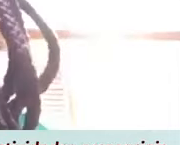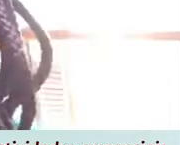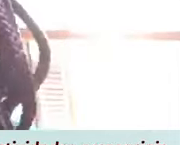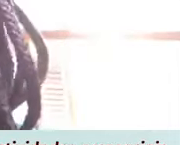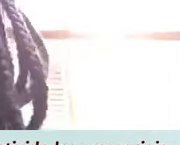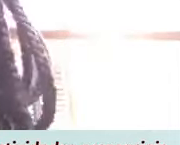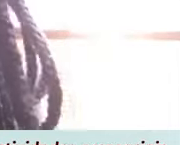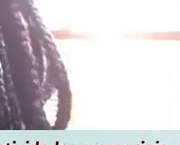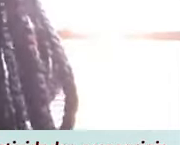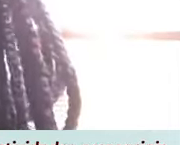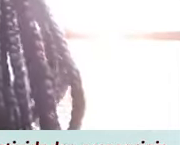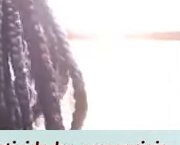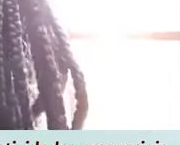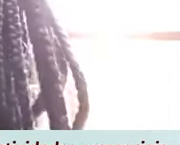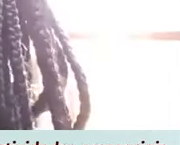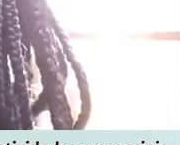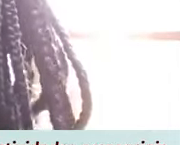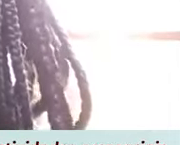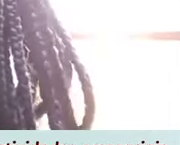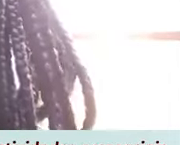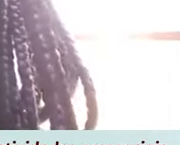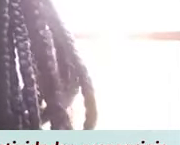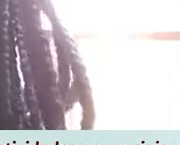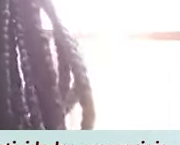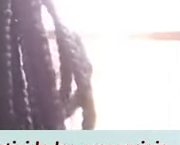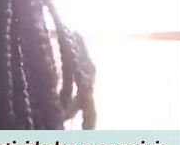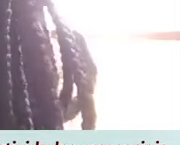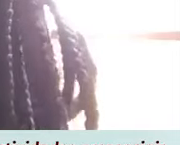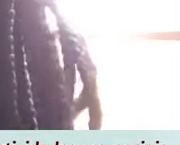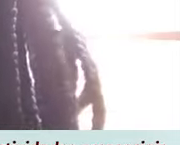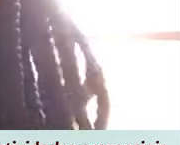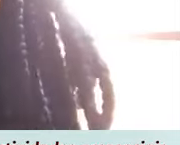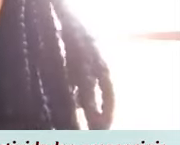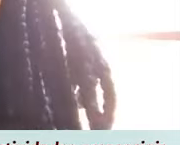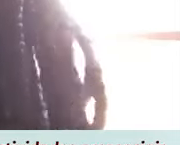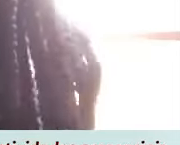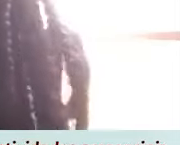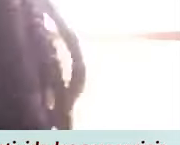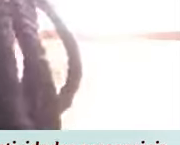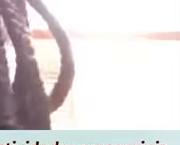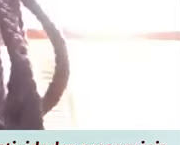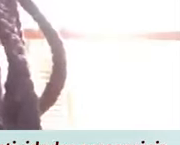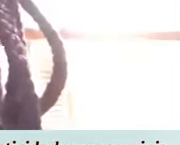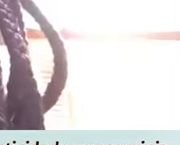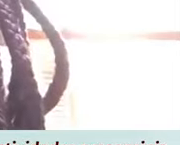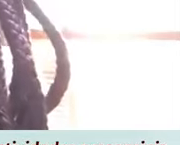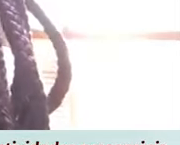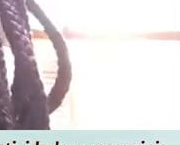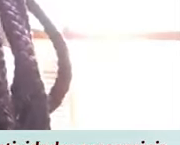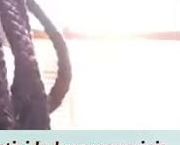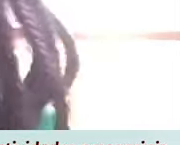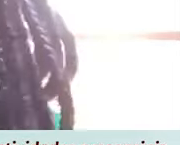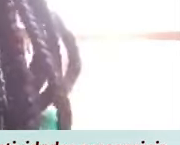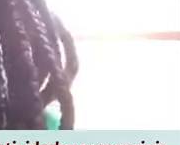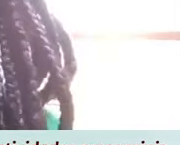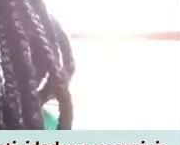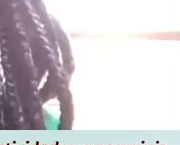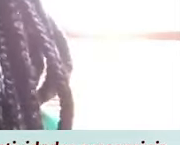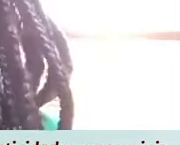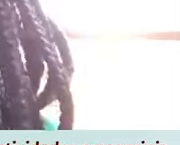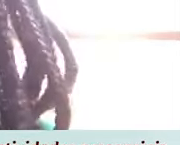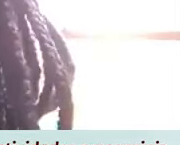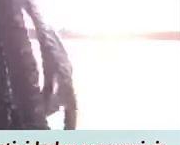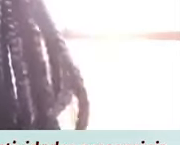cada vez mais a vida do nosso povo em risco, né? Nós entendemos que, nesse momento, a gente enfrenta duas coisas que são